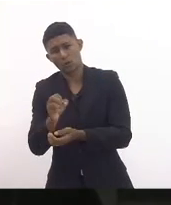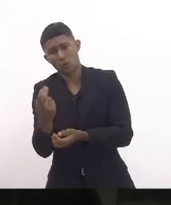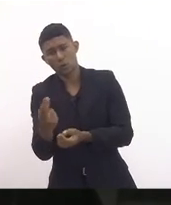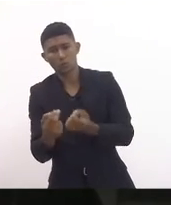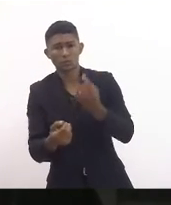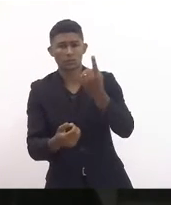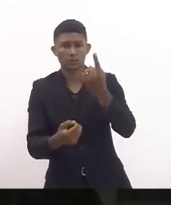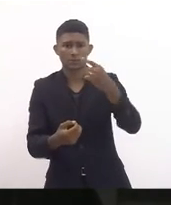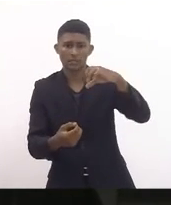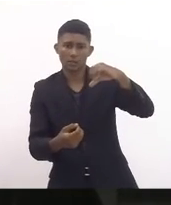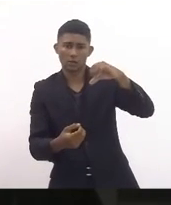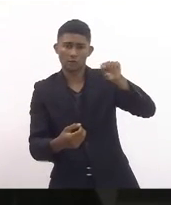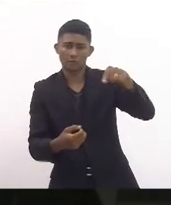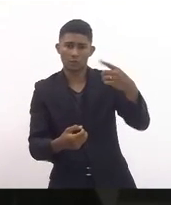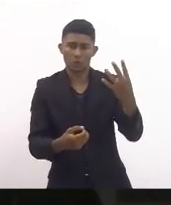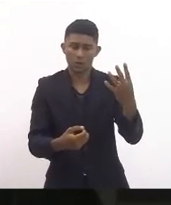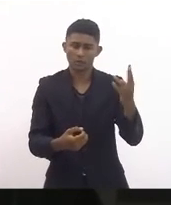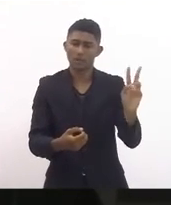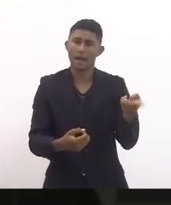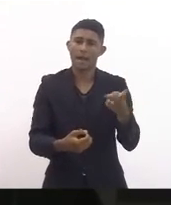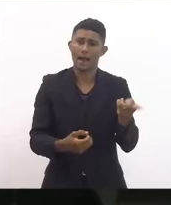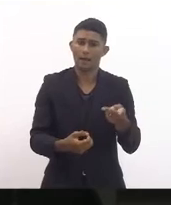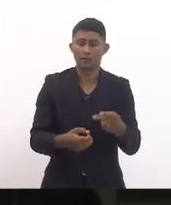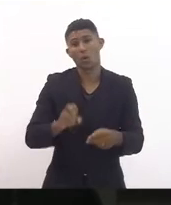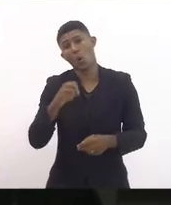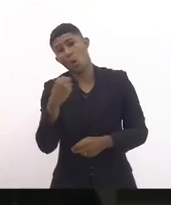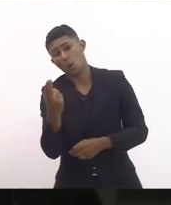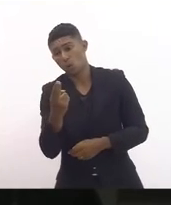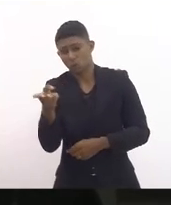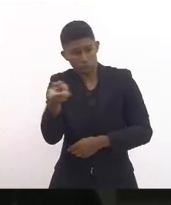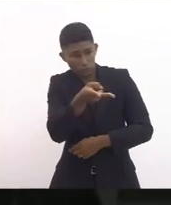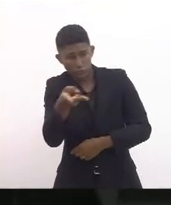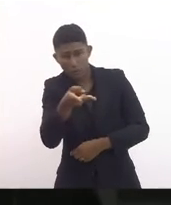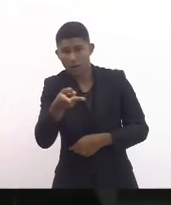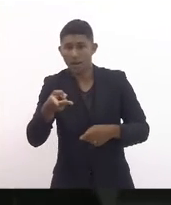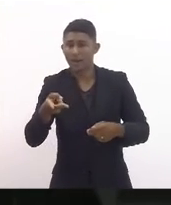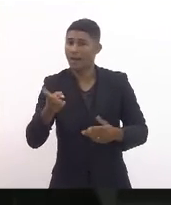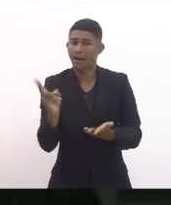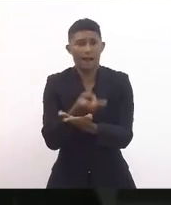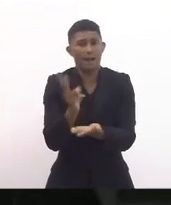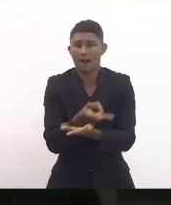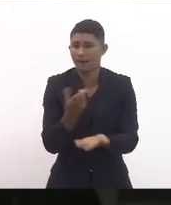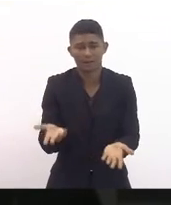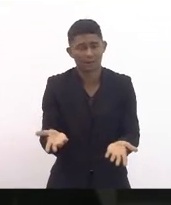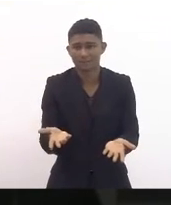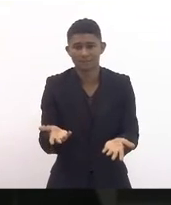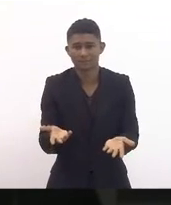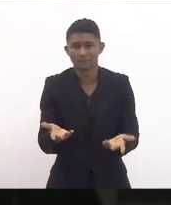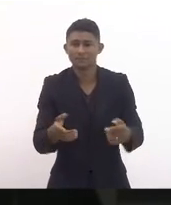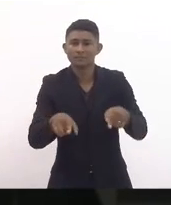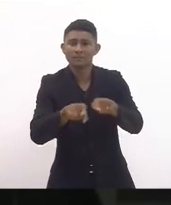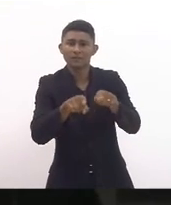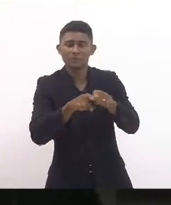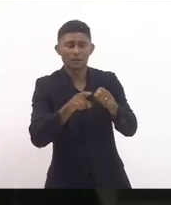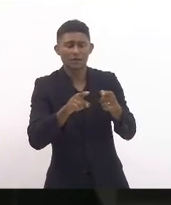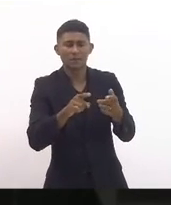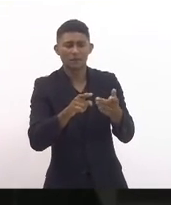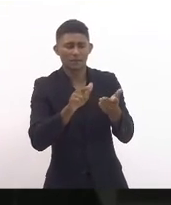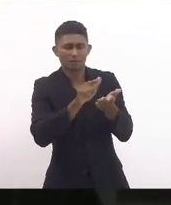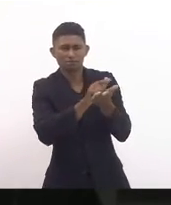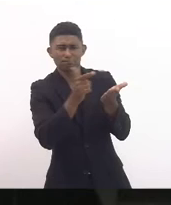ou na pior das hipóteses ambos estão errados e nenhuma nota de pé de página sobre o